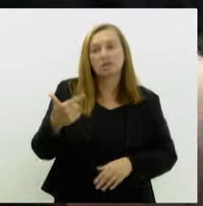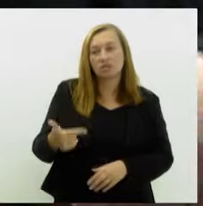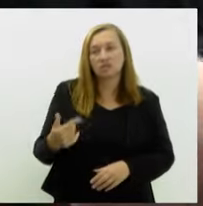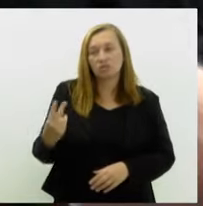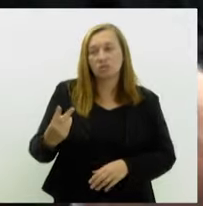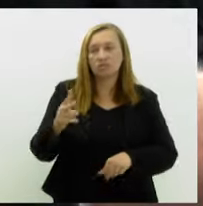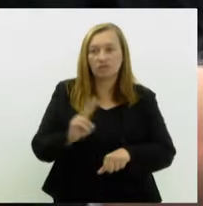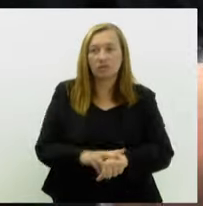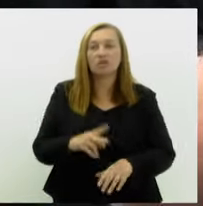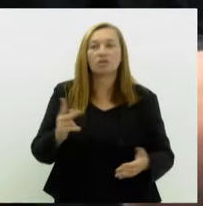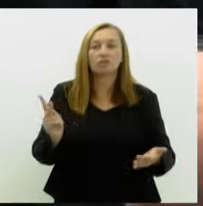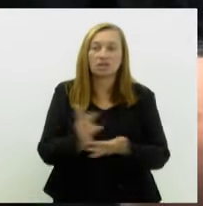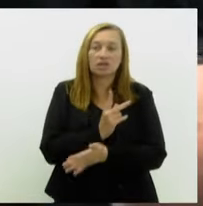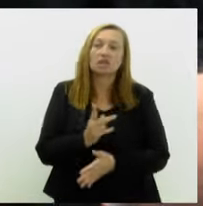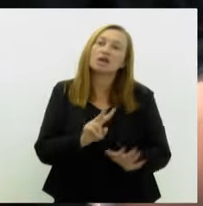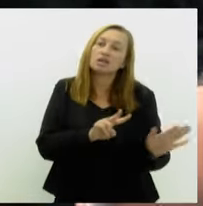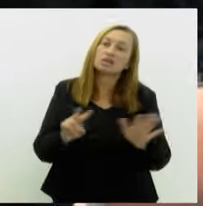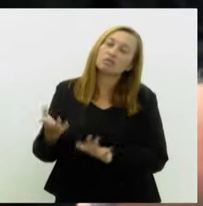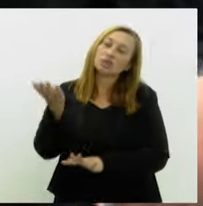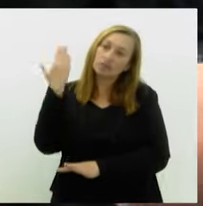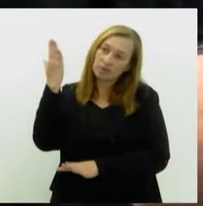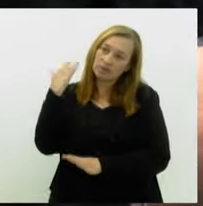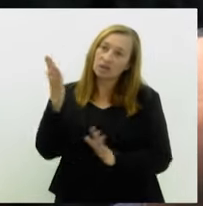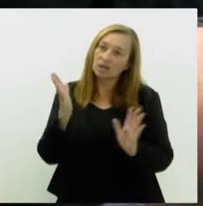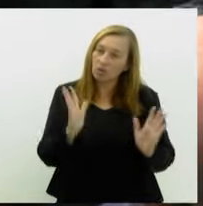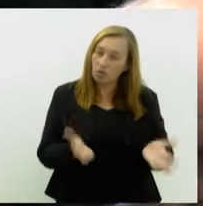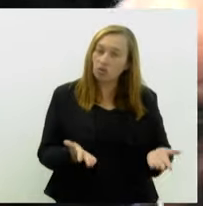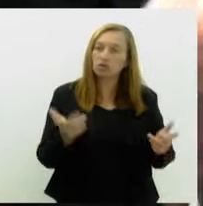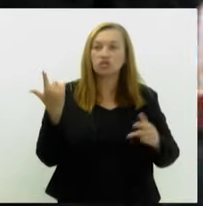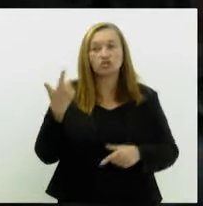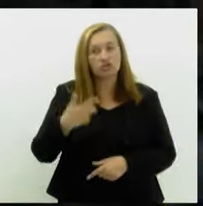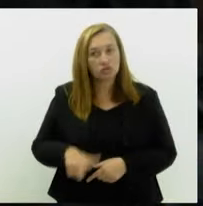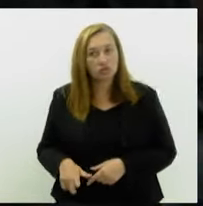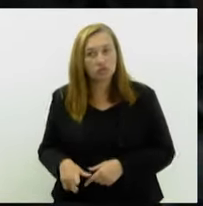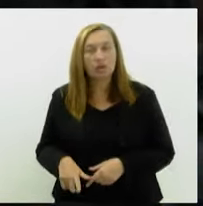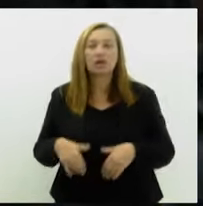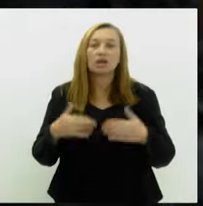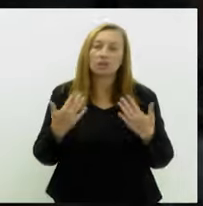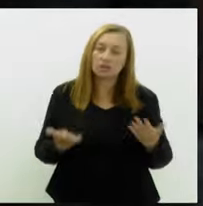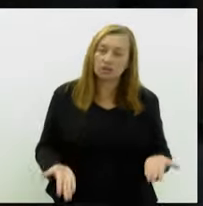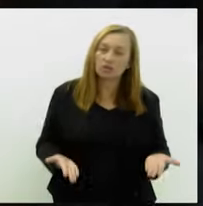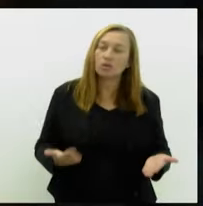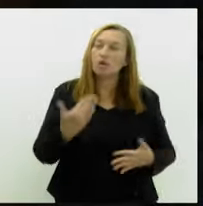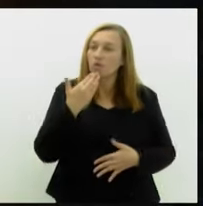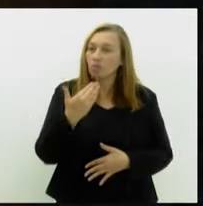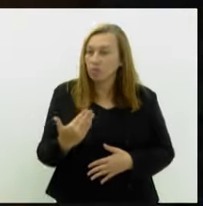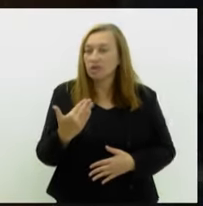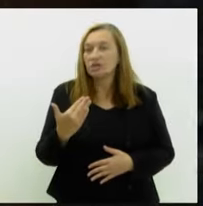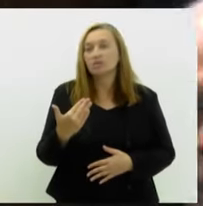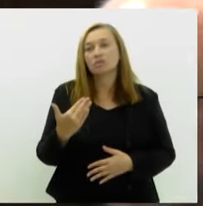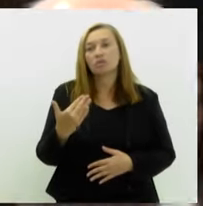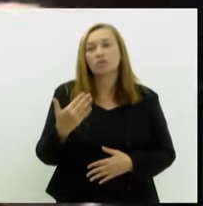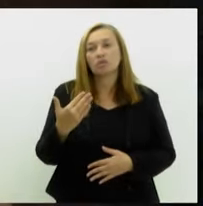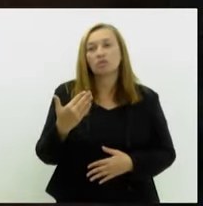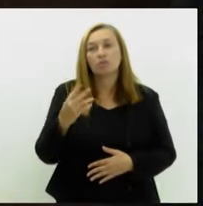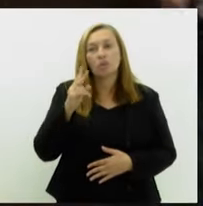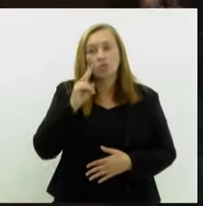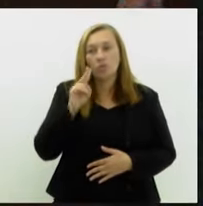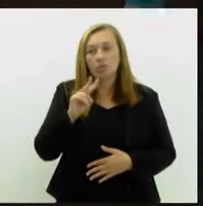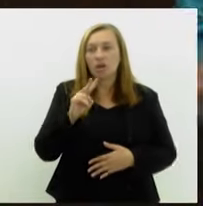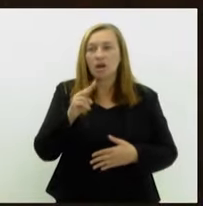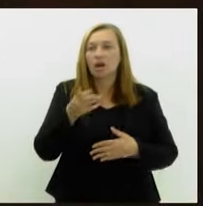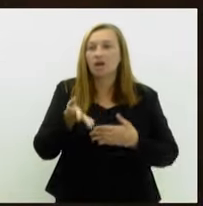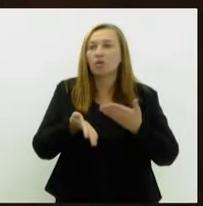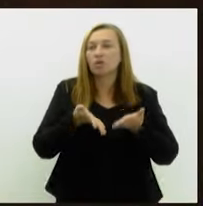acontece. Isso aconteceu na semana passada, hoje novamente. Então, eu peço um olhar cuidadoso